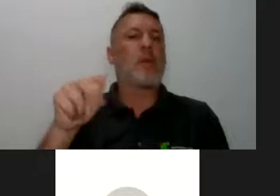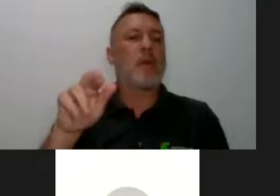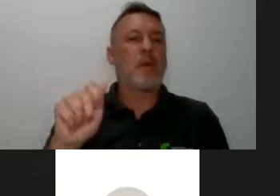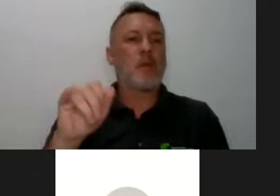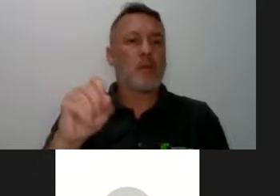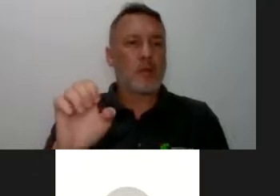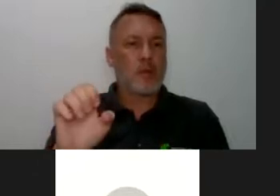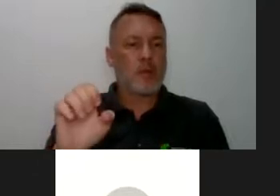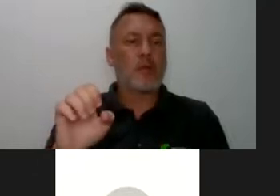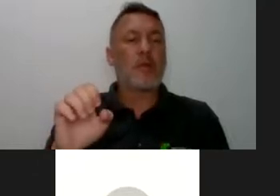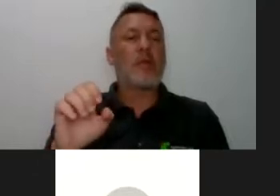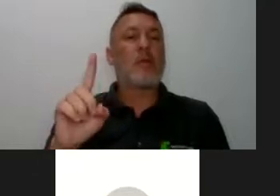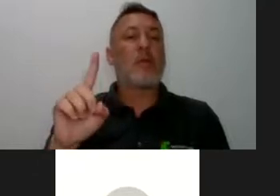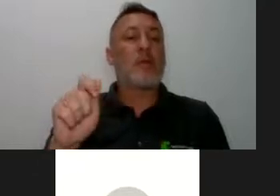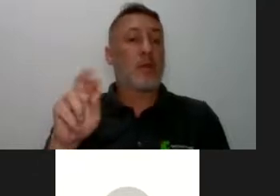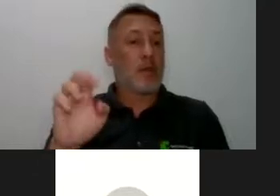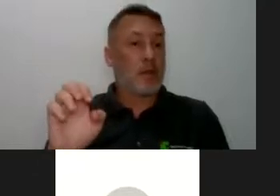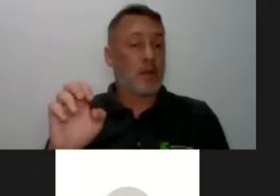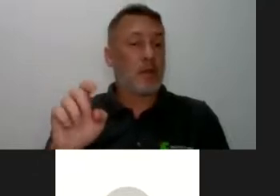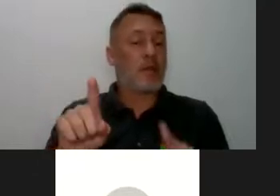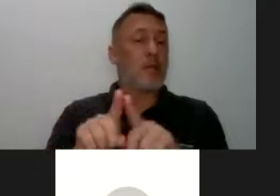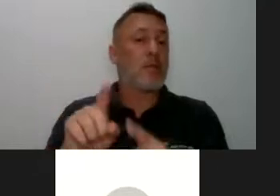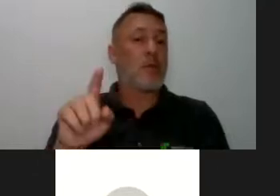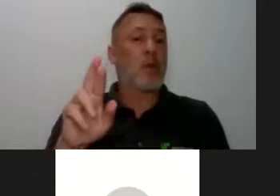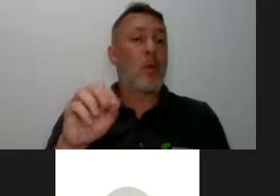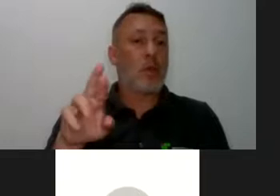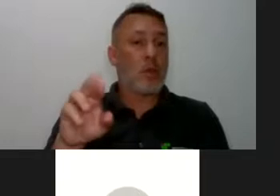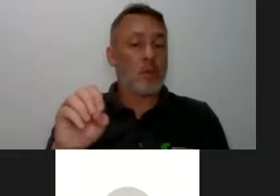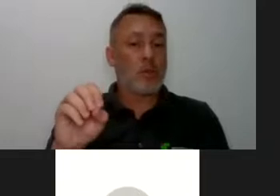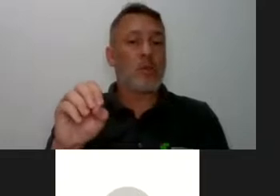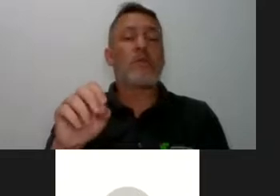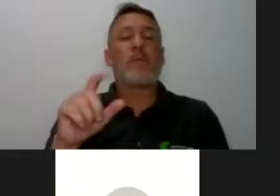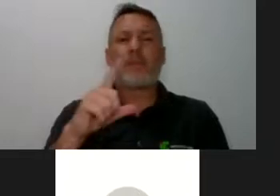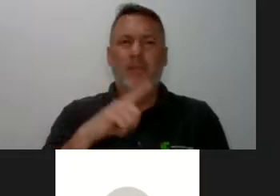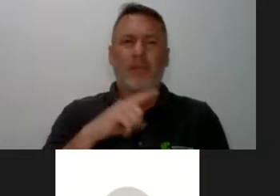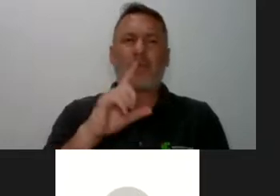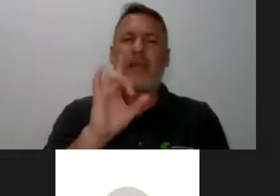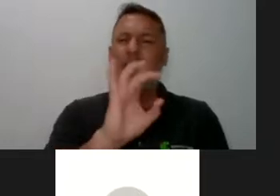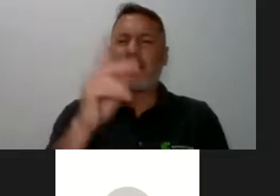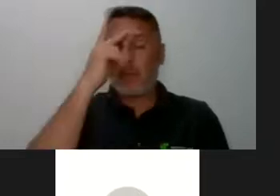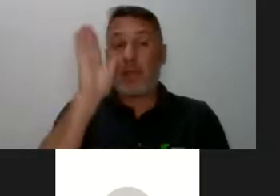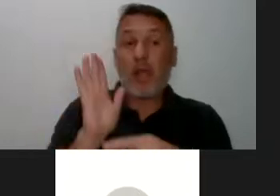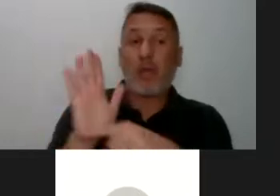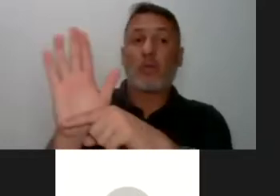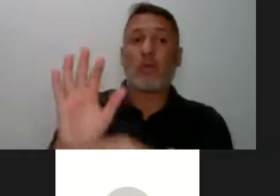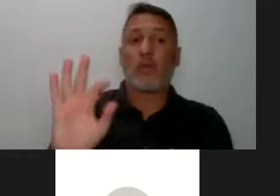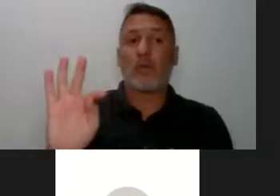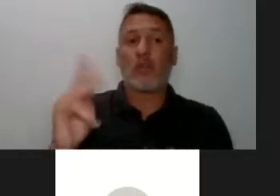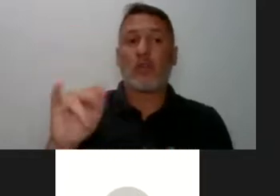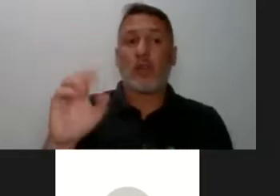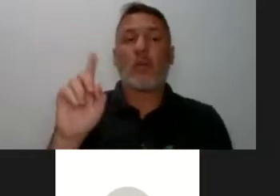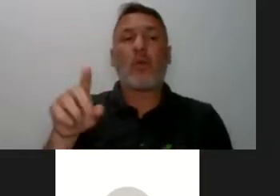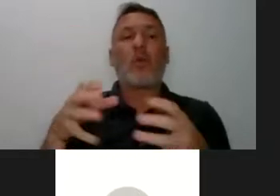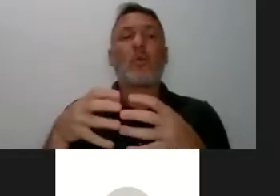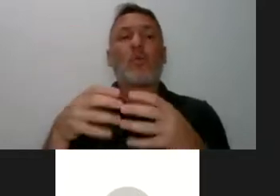Daré, a Renata Gomes, ao Rodrigo Ferreira e ao Sérgio Neri. Aqueles que ajudaram o Thiago na FESINC, ao André Silva,